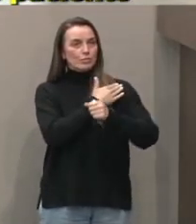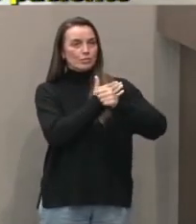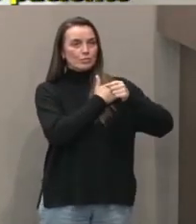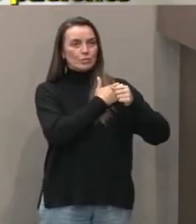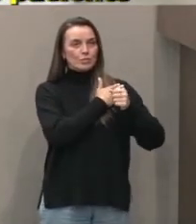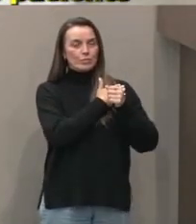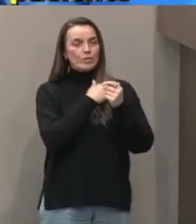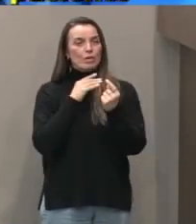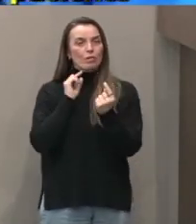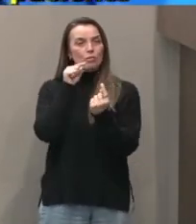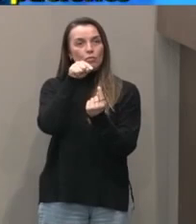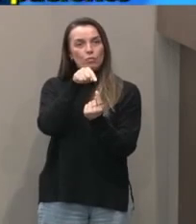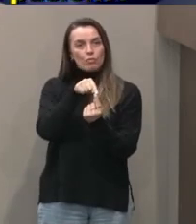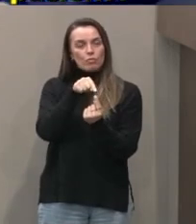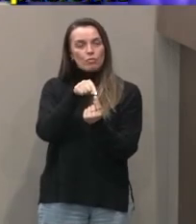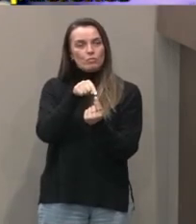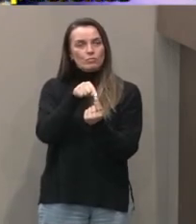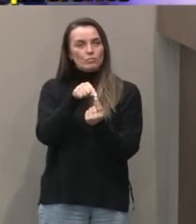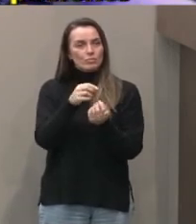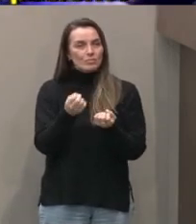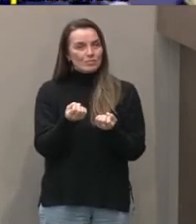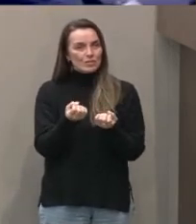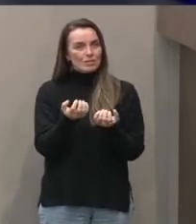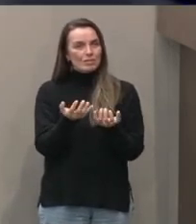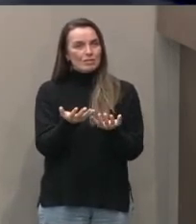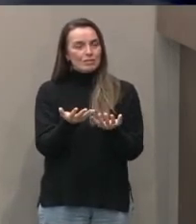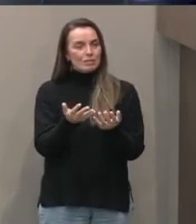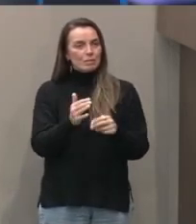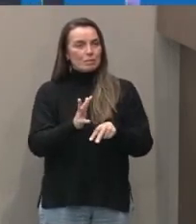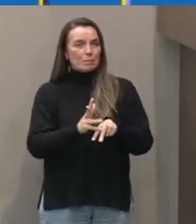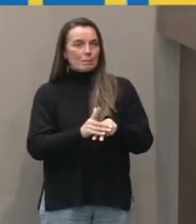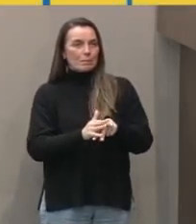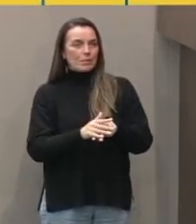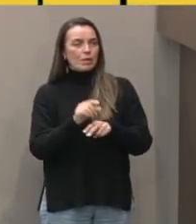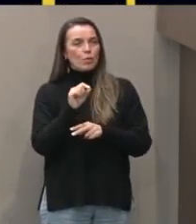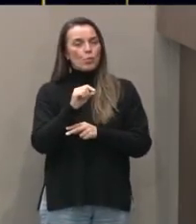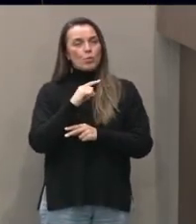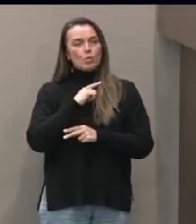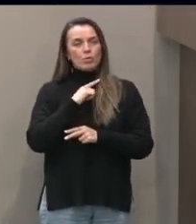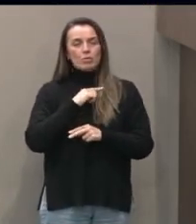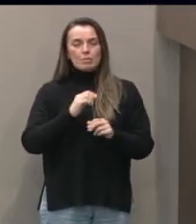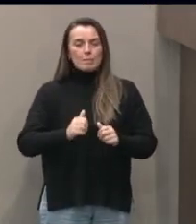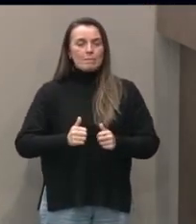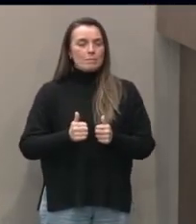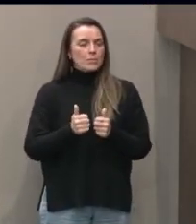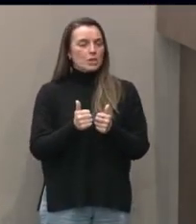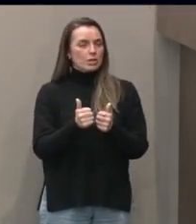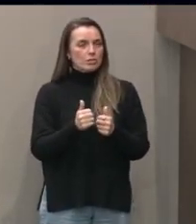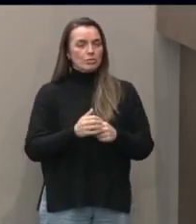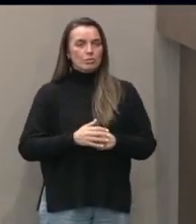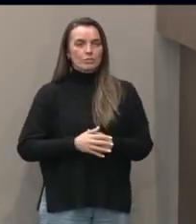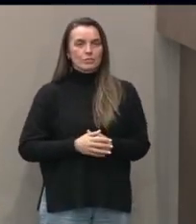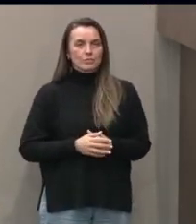de dar ao paciente o que há de melhor no mundo em termos de artroplastia.